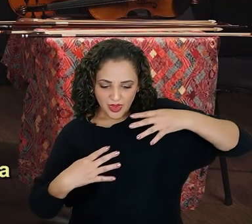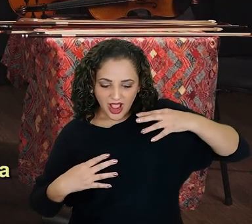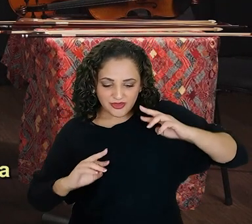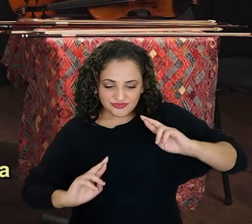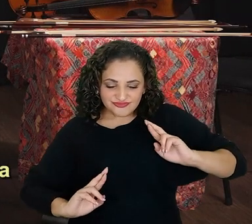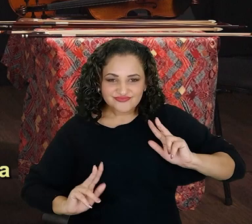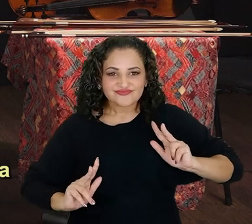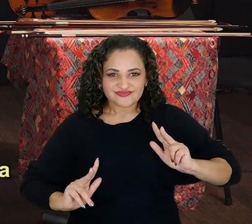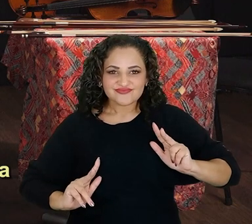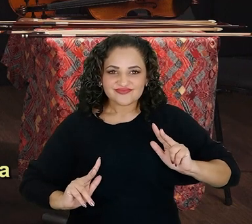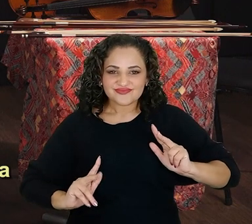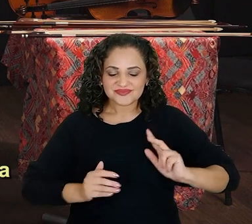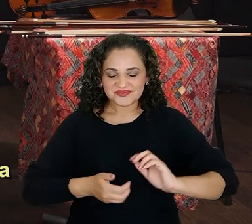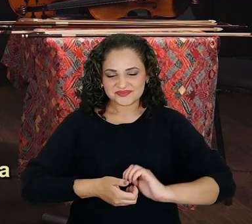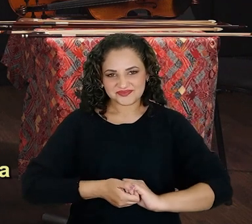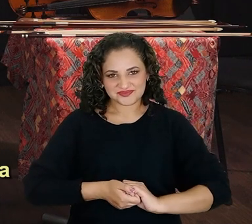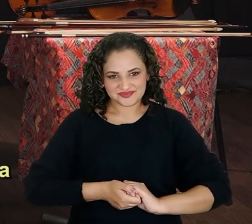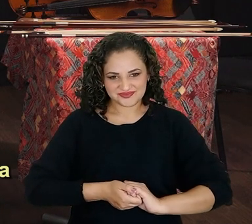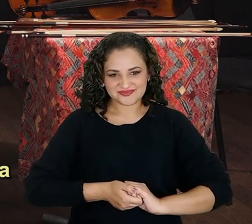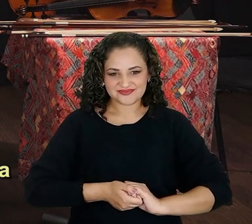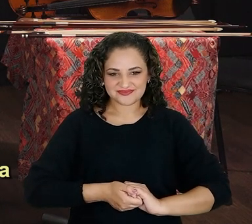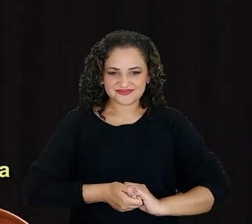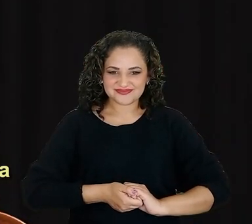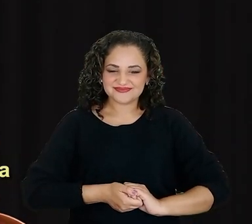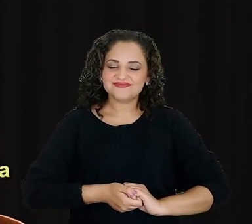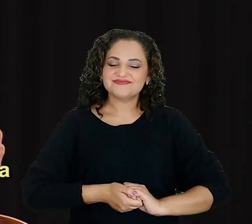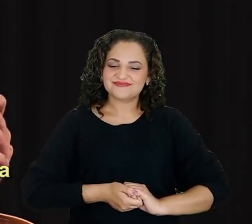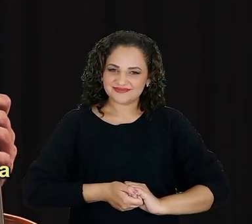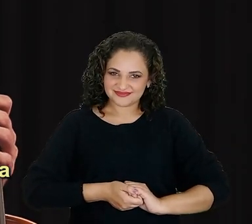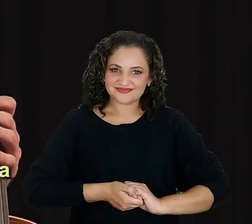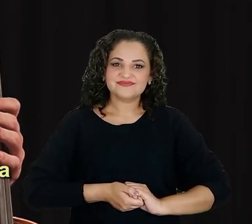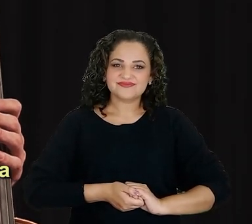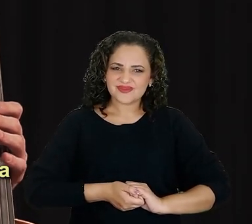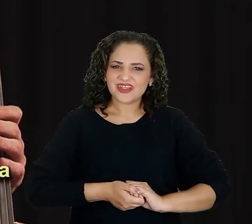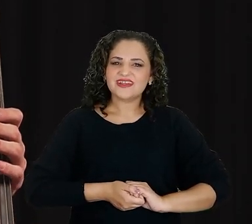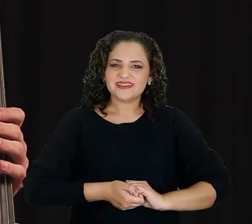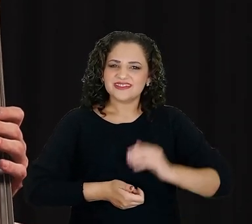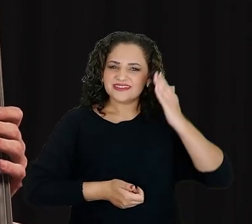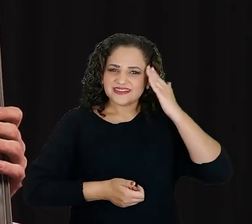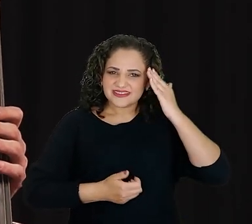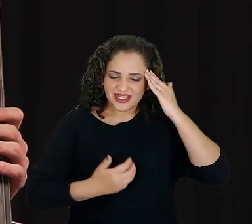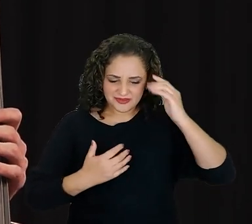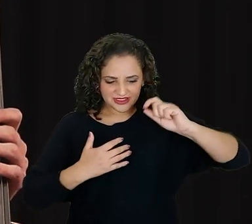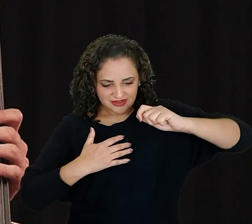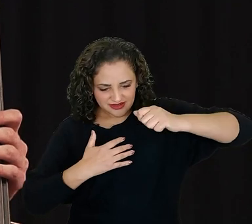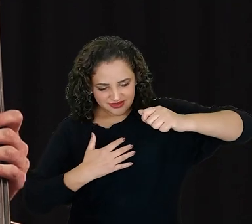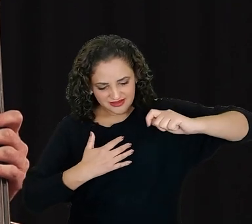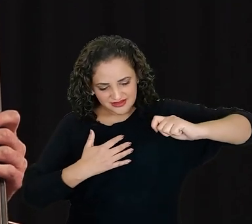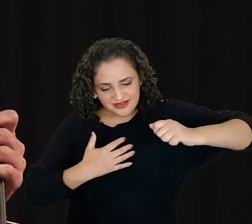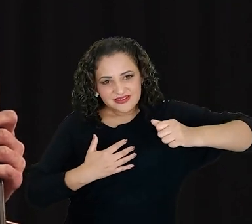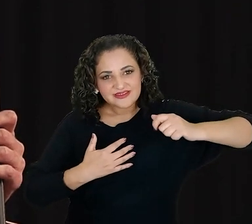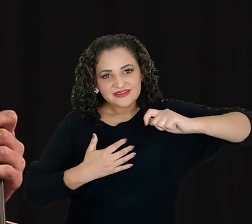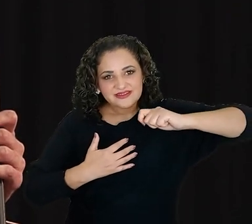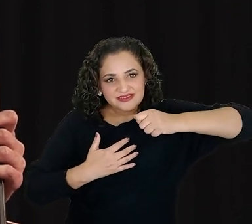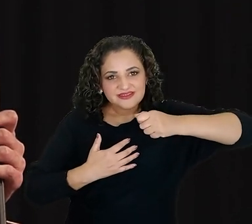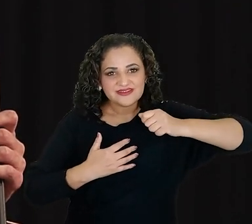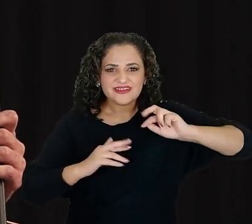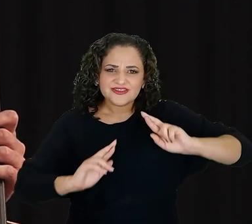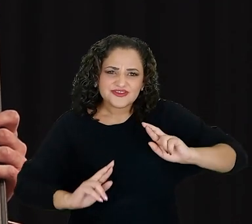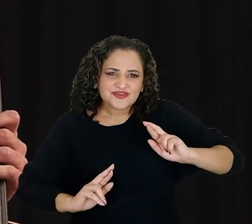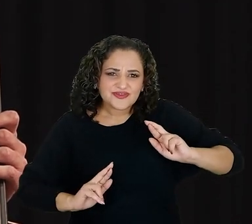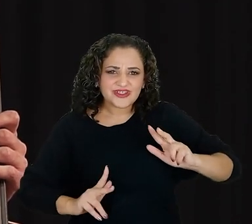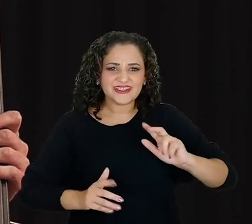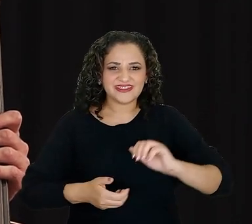mas mas afinada e afinação era diferente também eles costumavam afinar de outras formas em